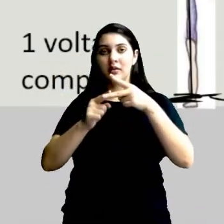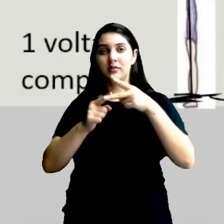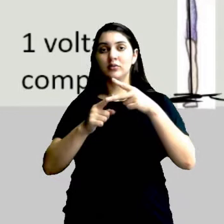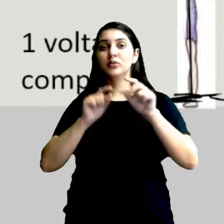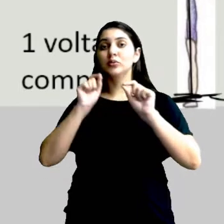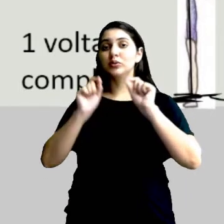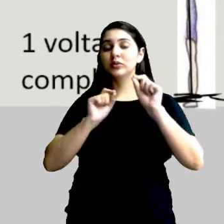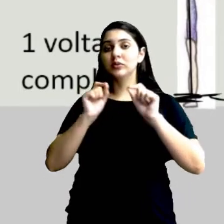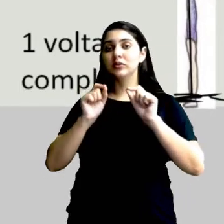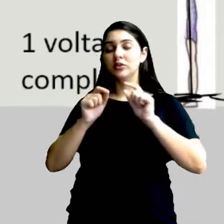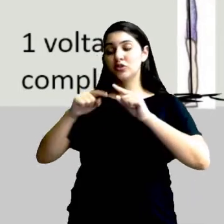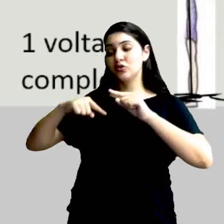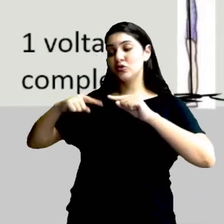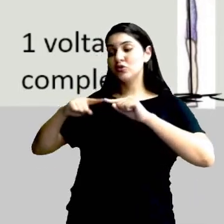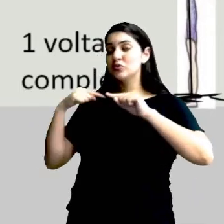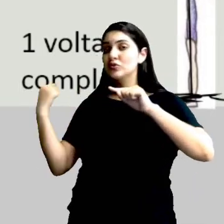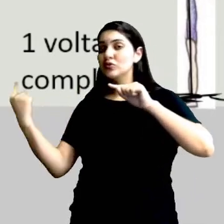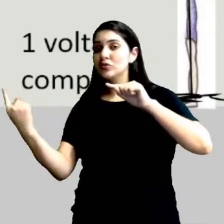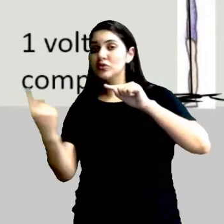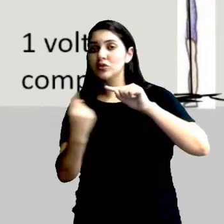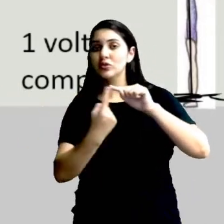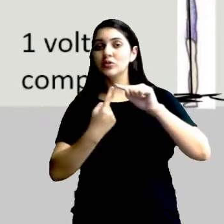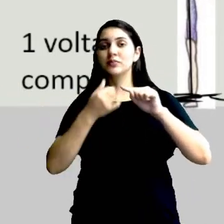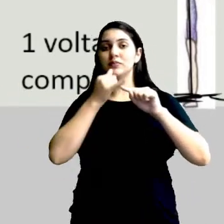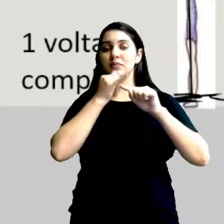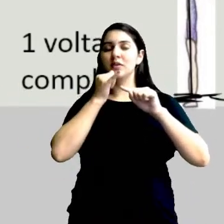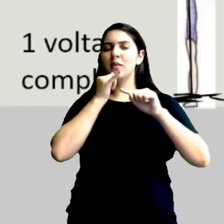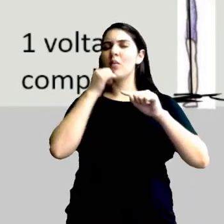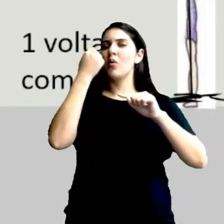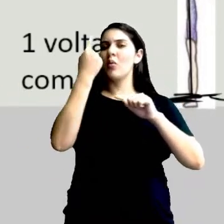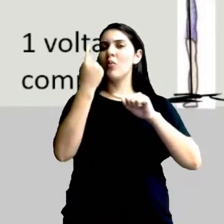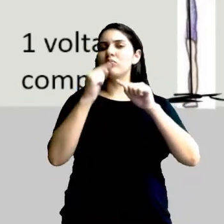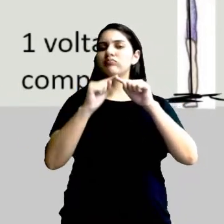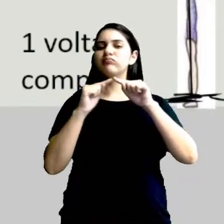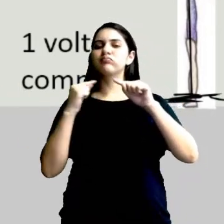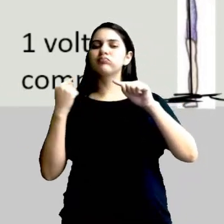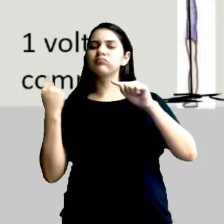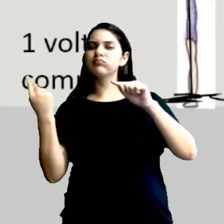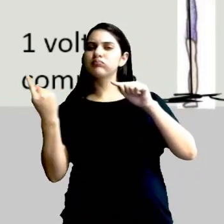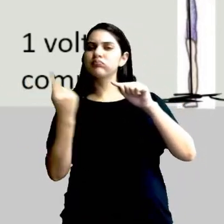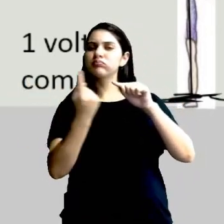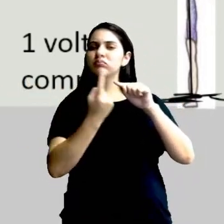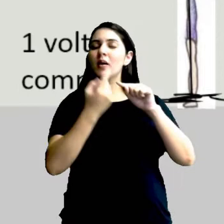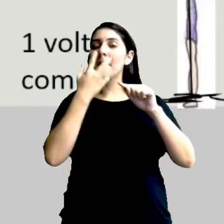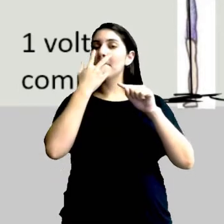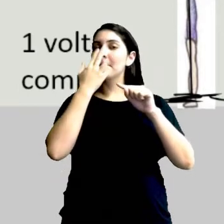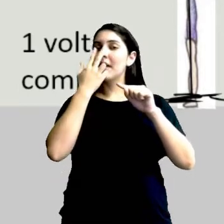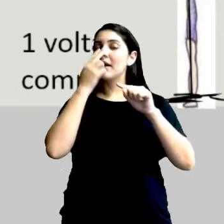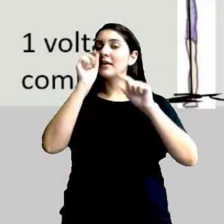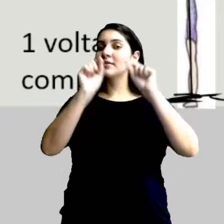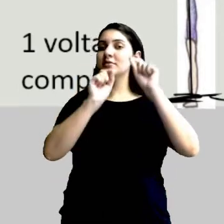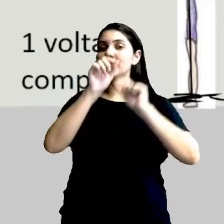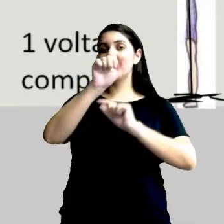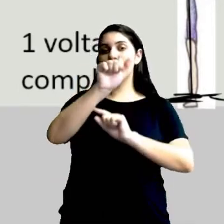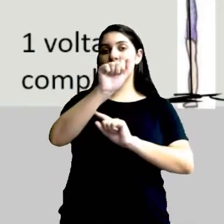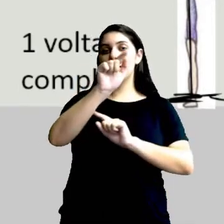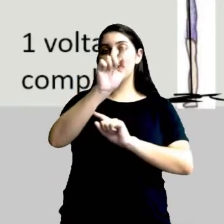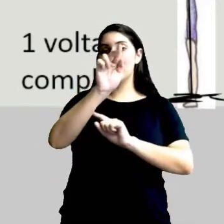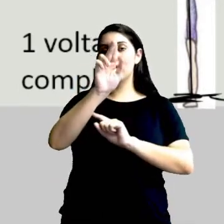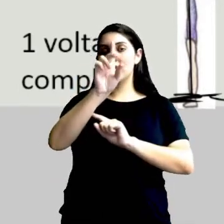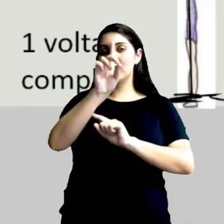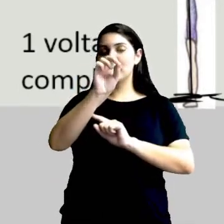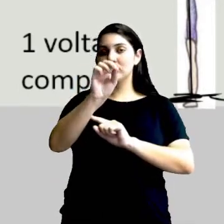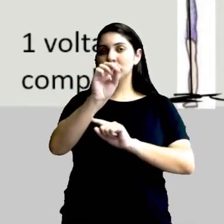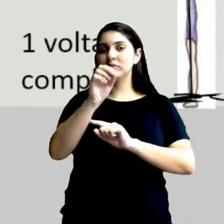ângulos através de giros. Um giro dá a ideia de uma figura geométrica chamada ângulo.